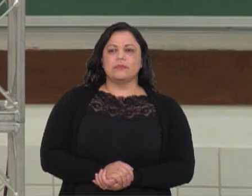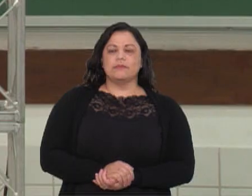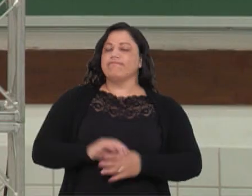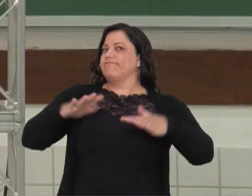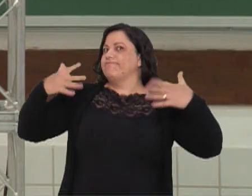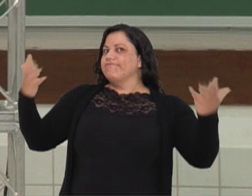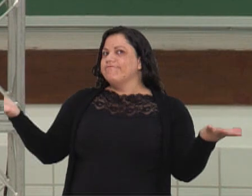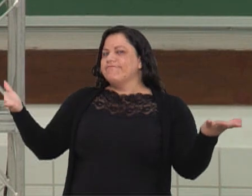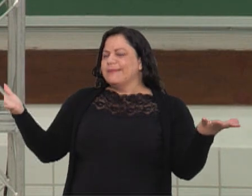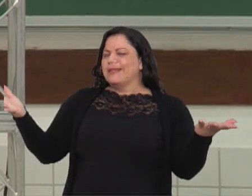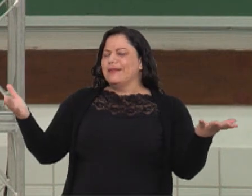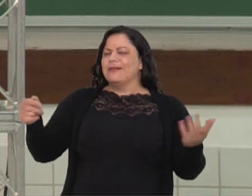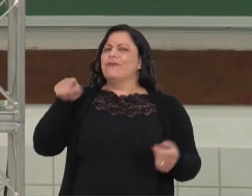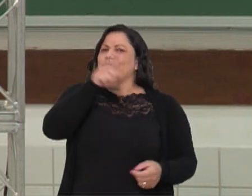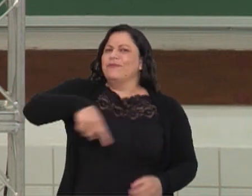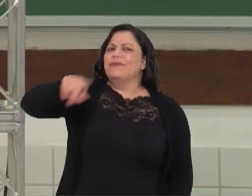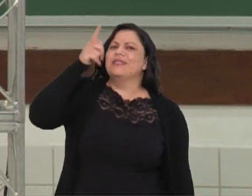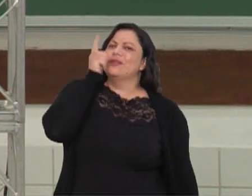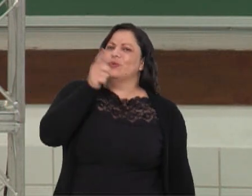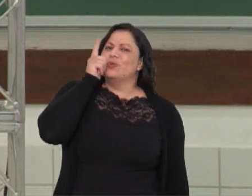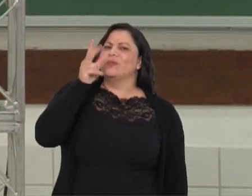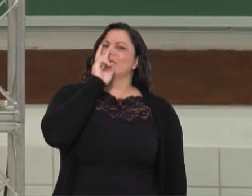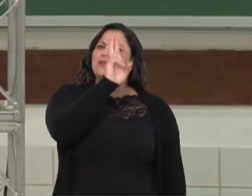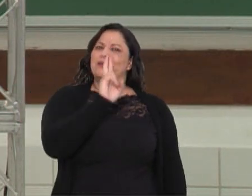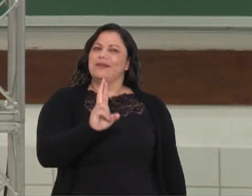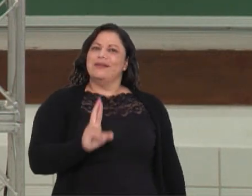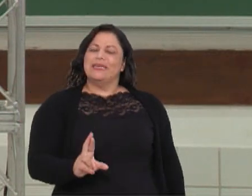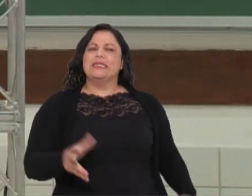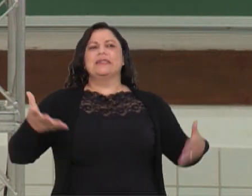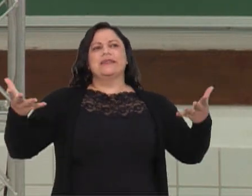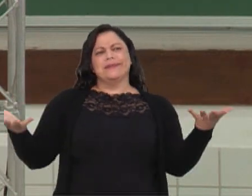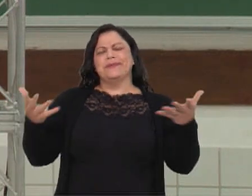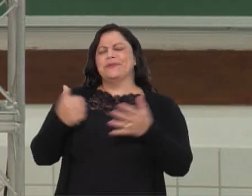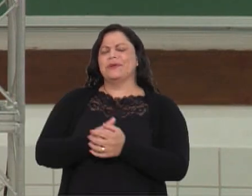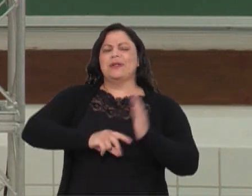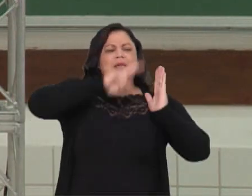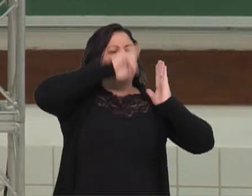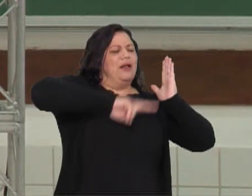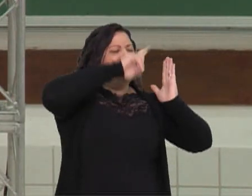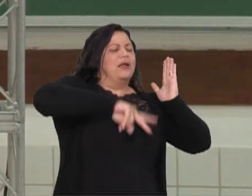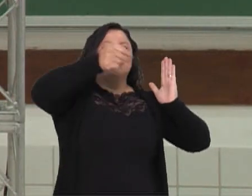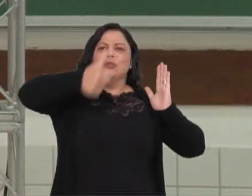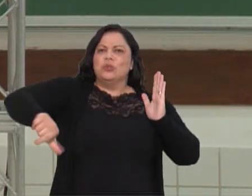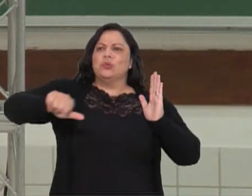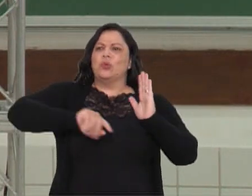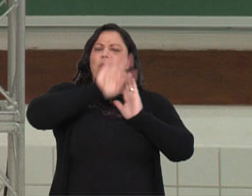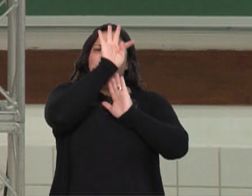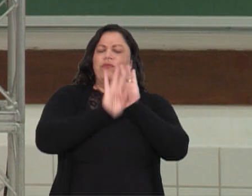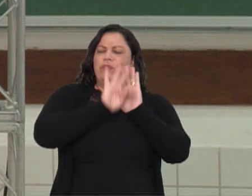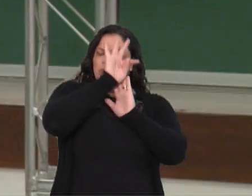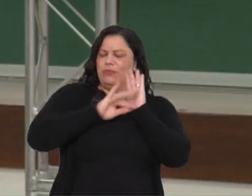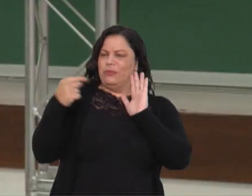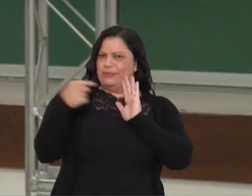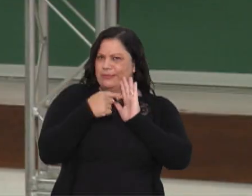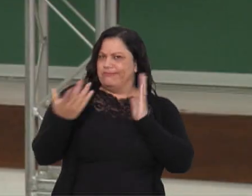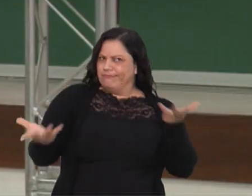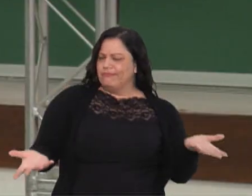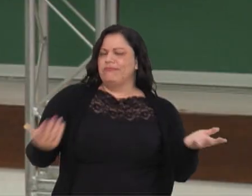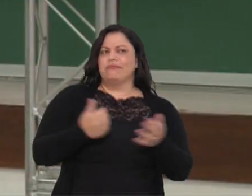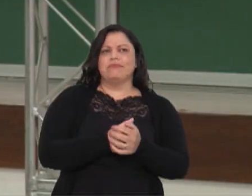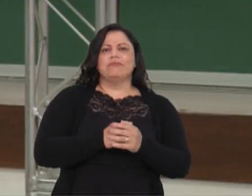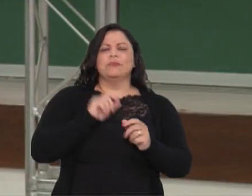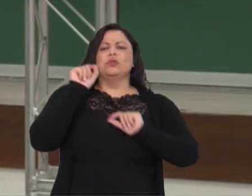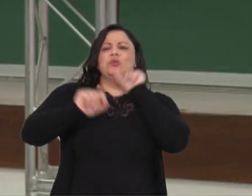E aí, pessoal, conseguiram resolver aqui? Releram lá o início do texto? Então, qual que é a informação principal?